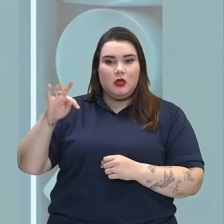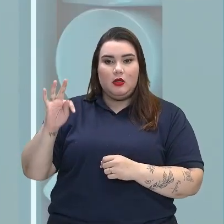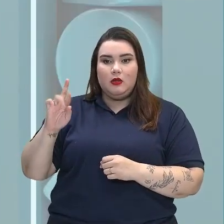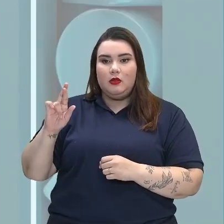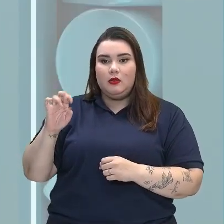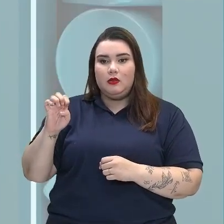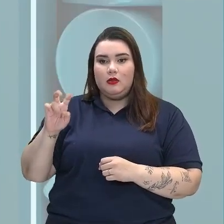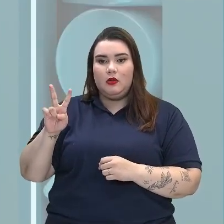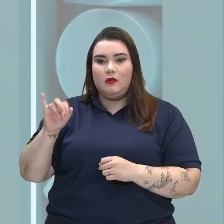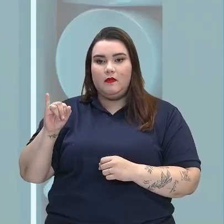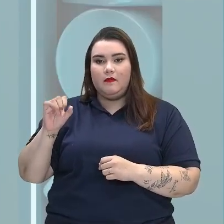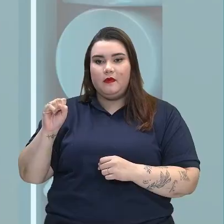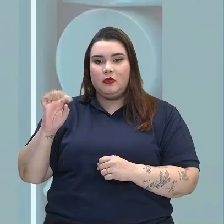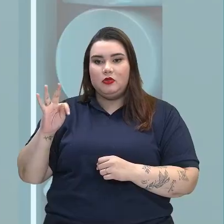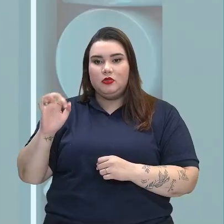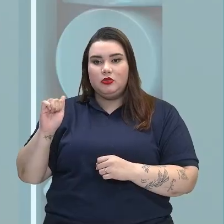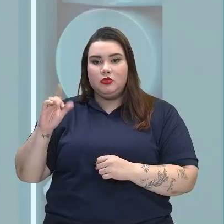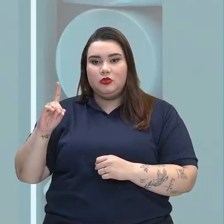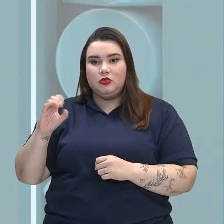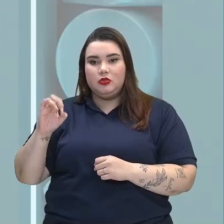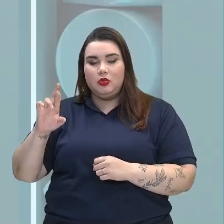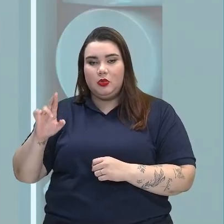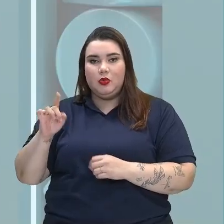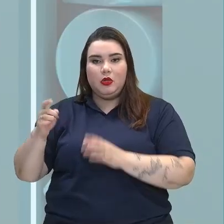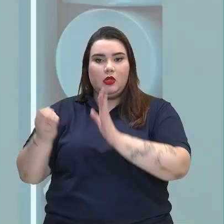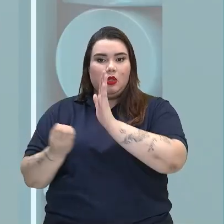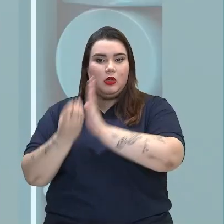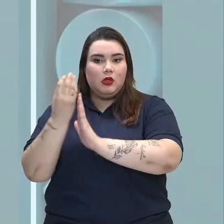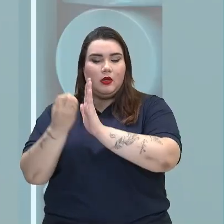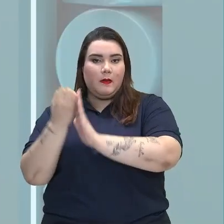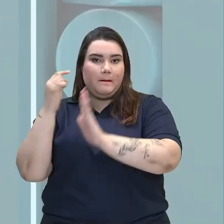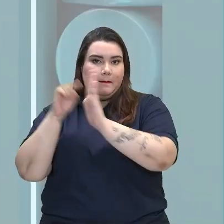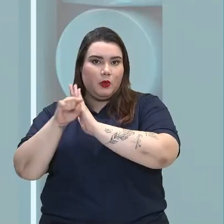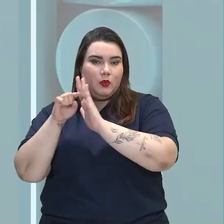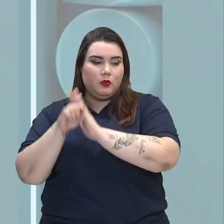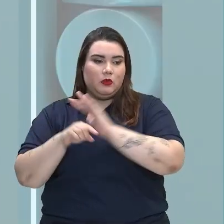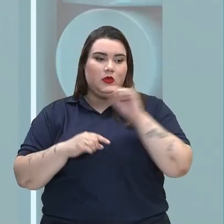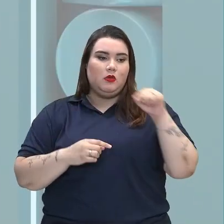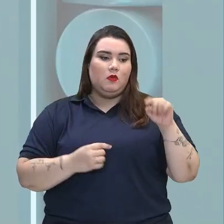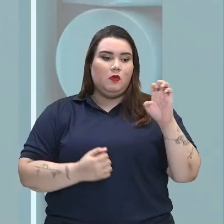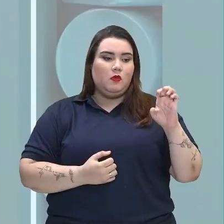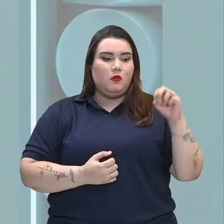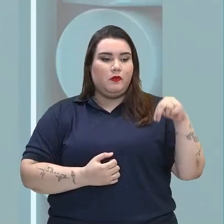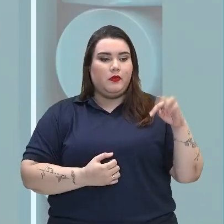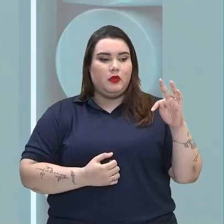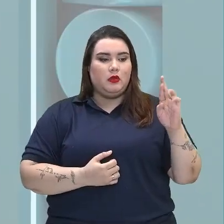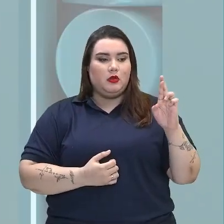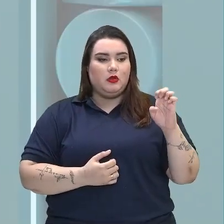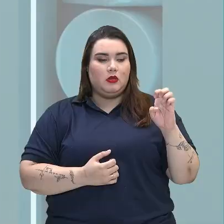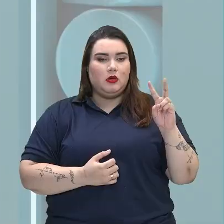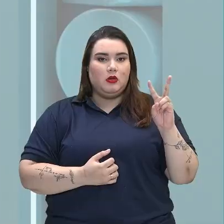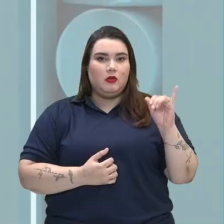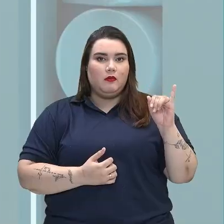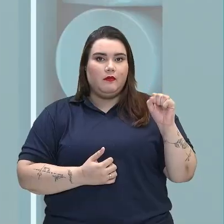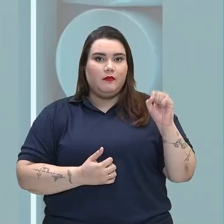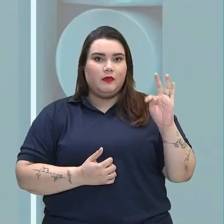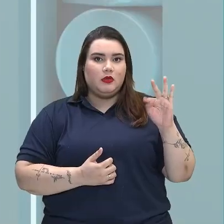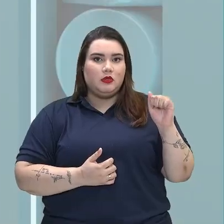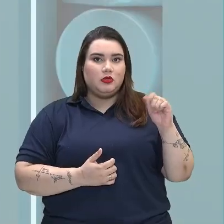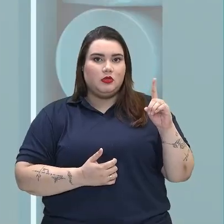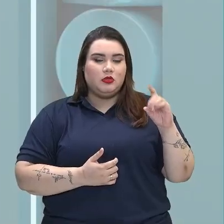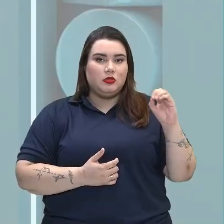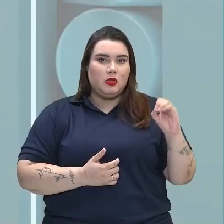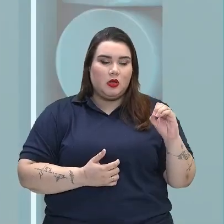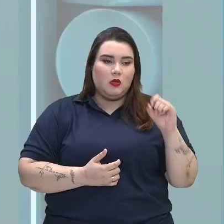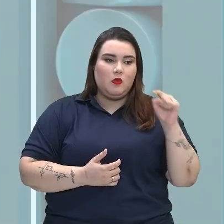vai formular as perguntas e o entrevistado, o outro, que vai